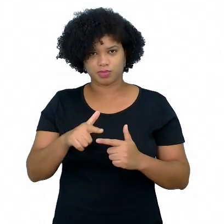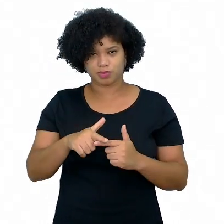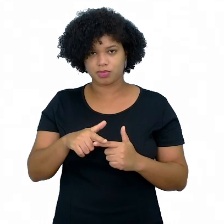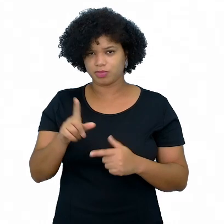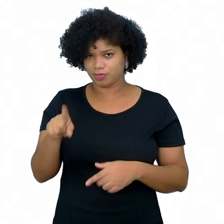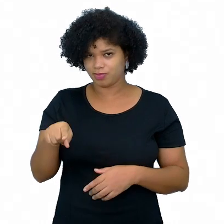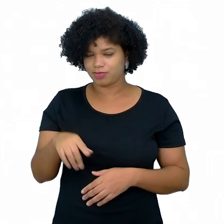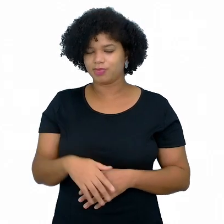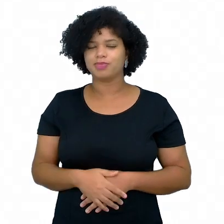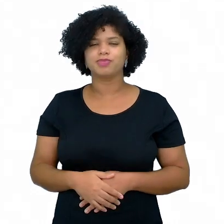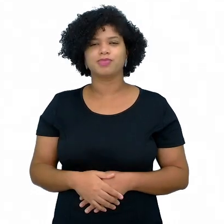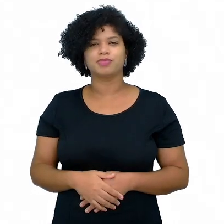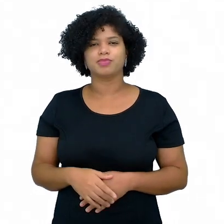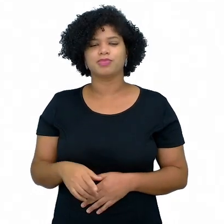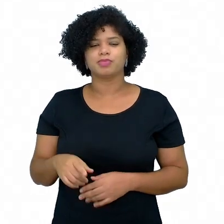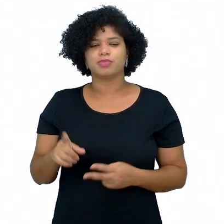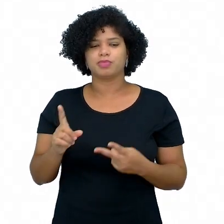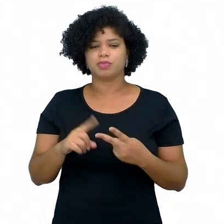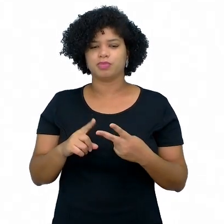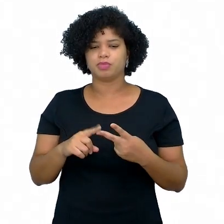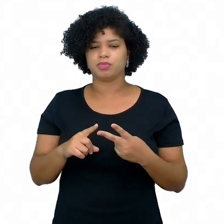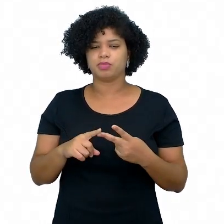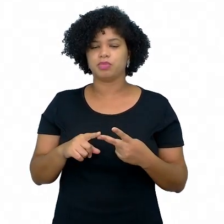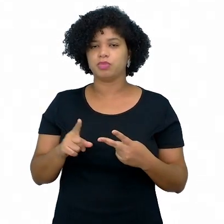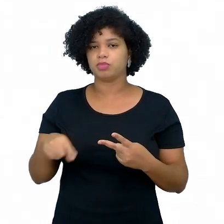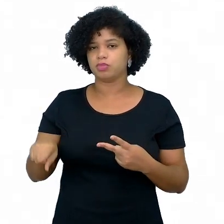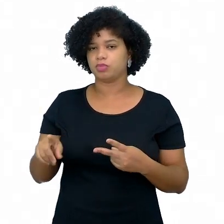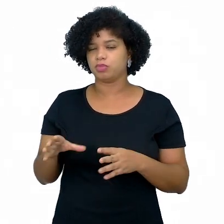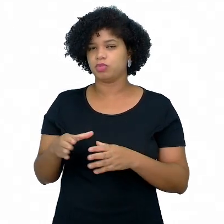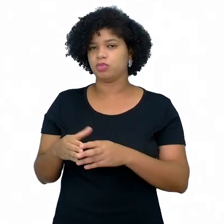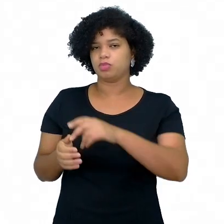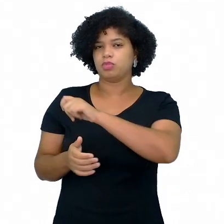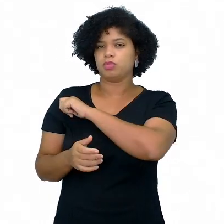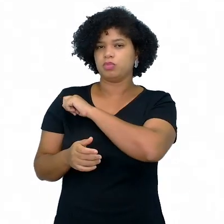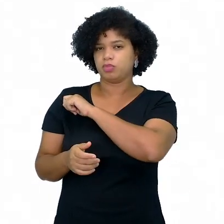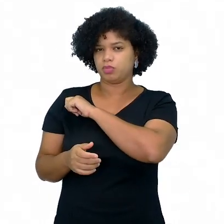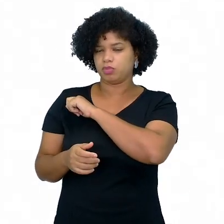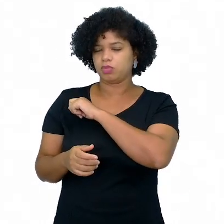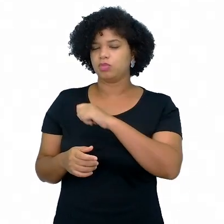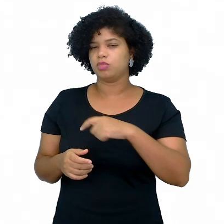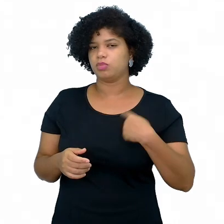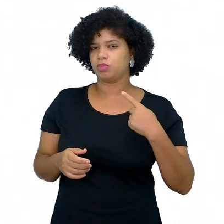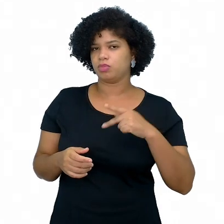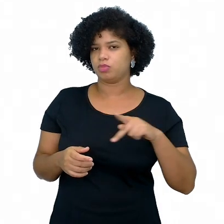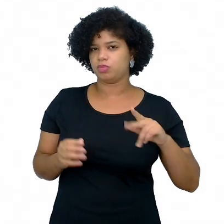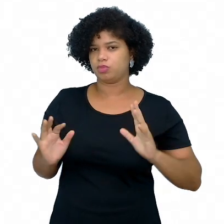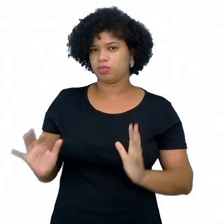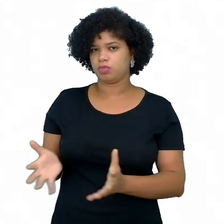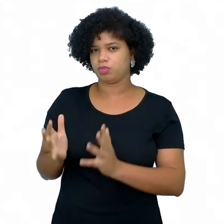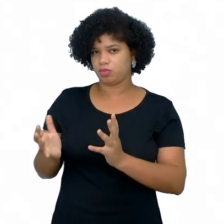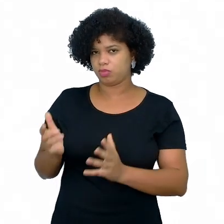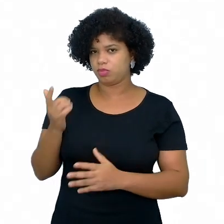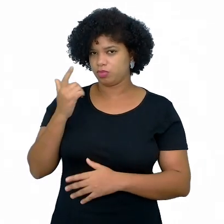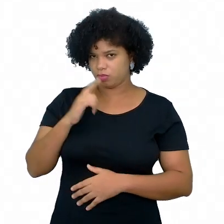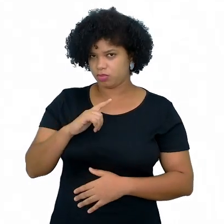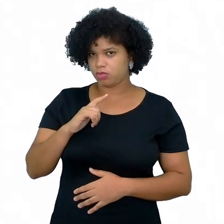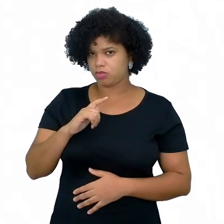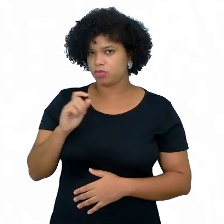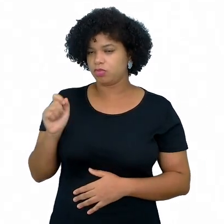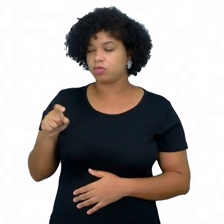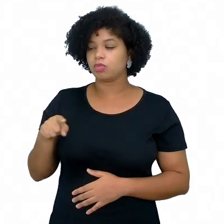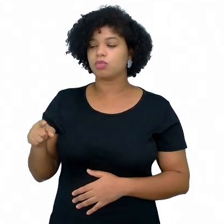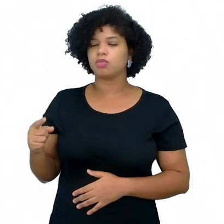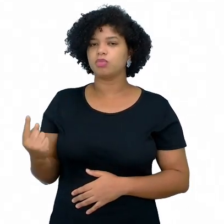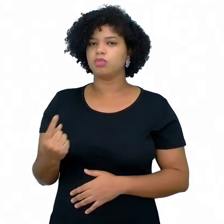Nesses momentos, os estudantes estão sendo estimulados a desenvolver suas estratégias próprias de